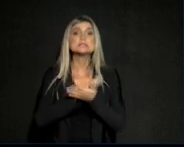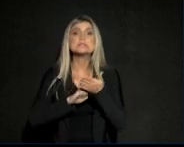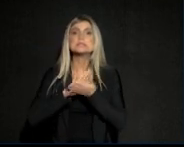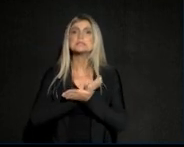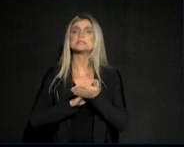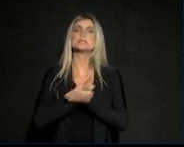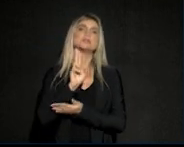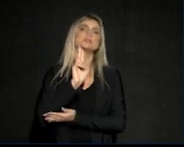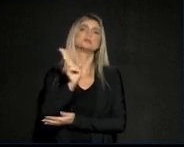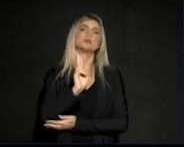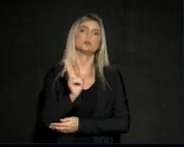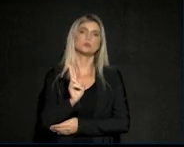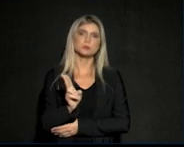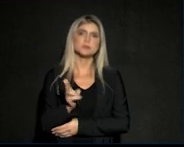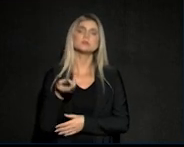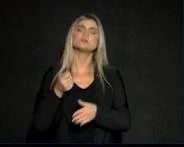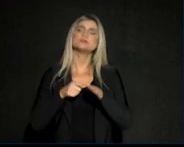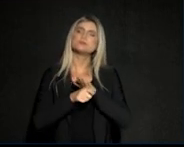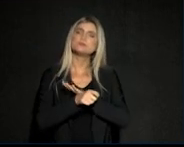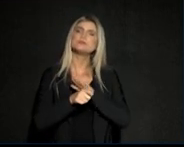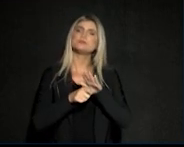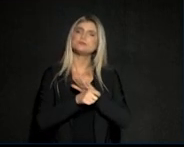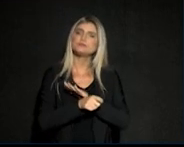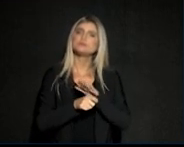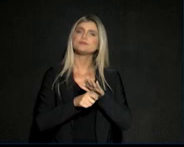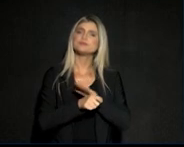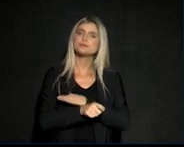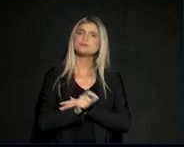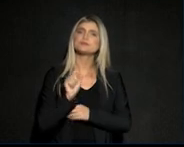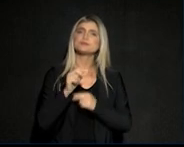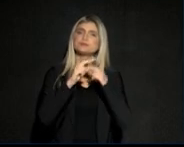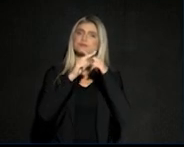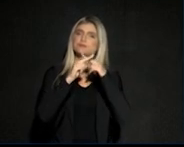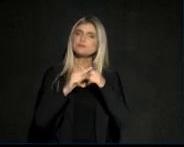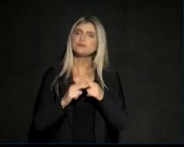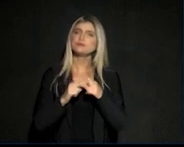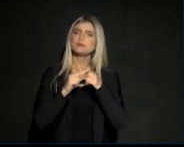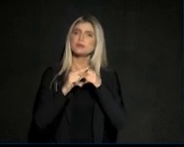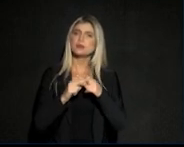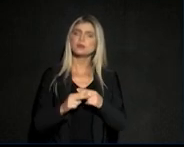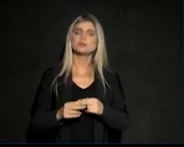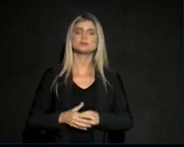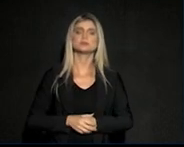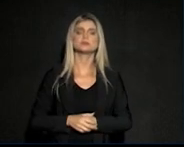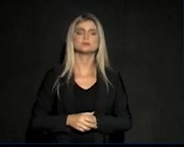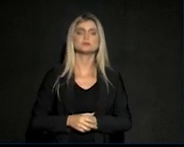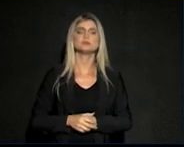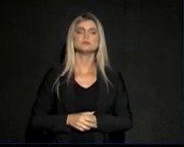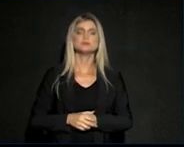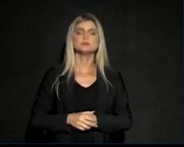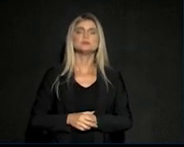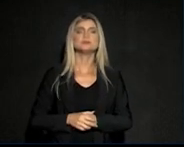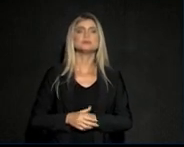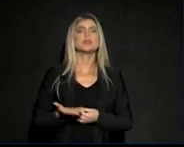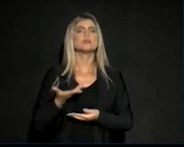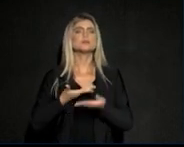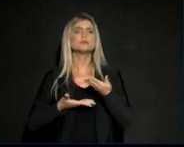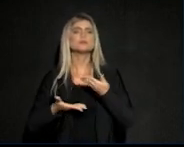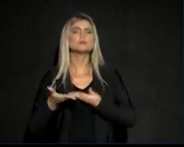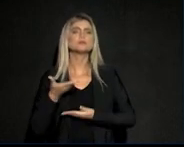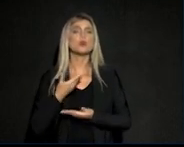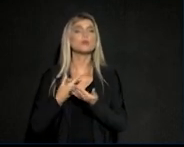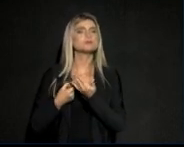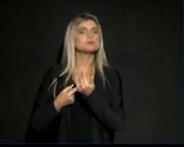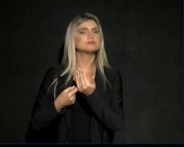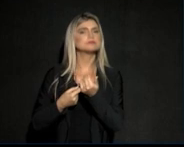Então a gente vai investir um pouco nessa vocação para caixa fazer esse papel e tem capilaridade para fazer isso envolve tecnologia